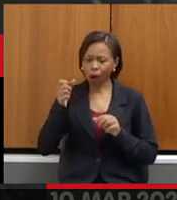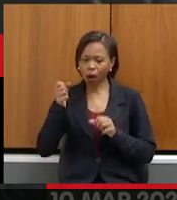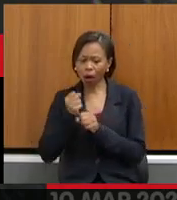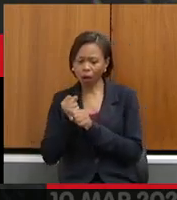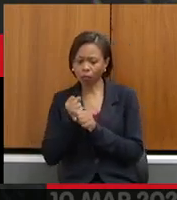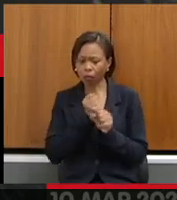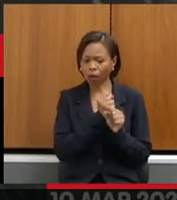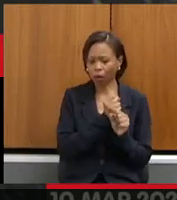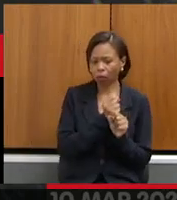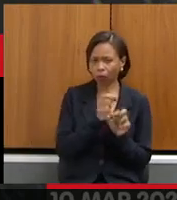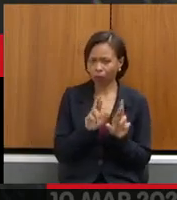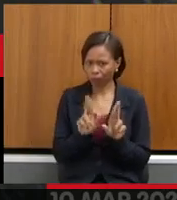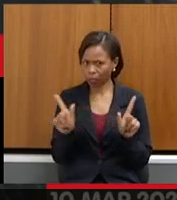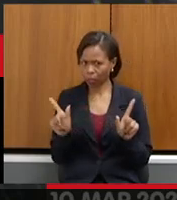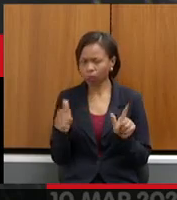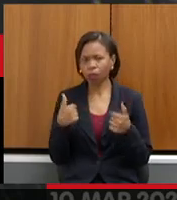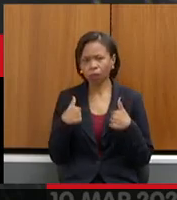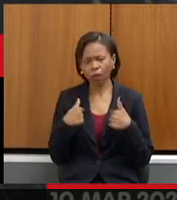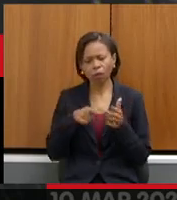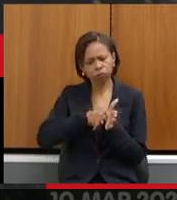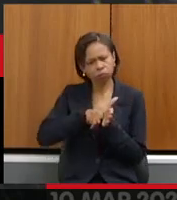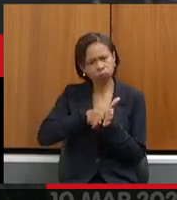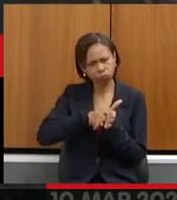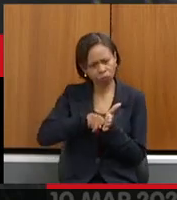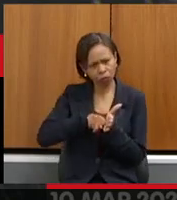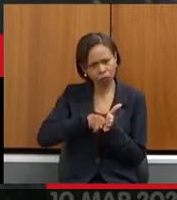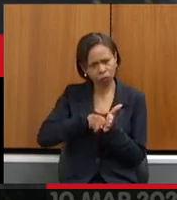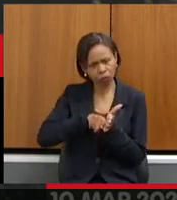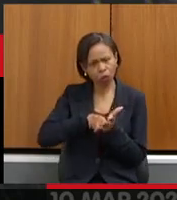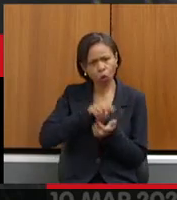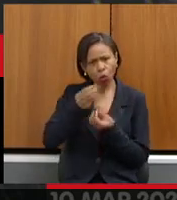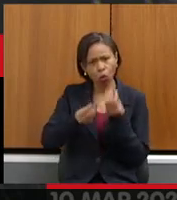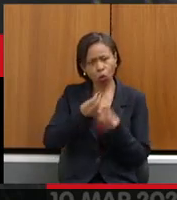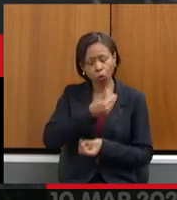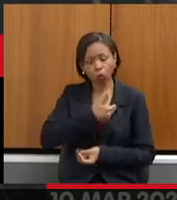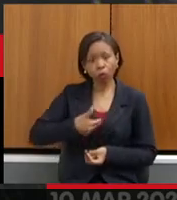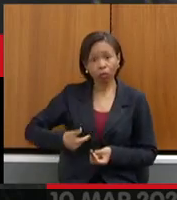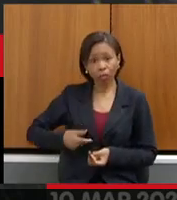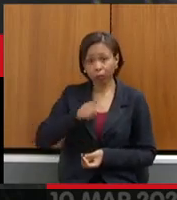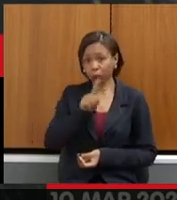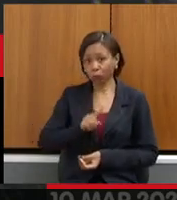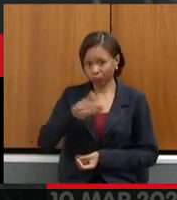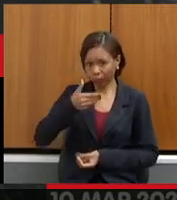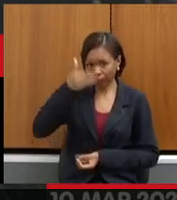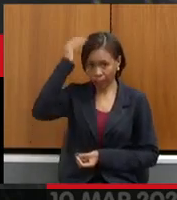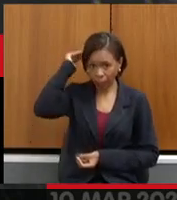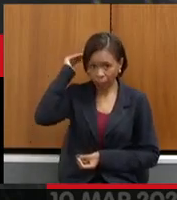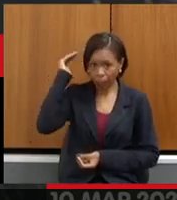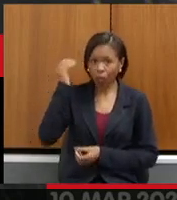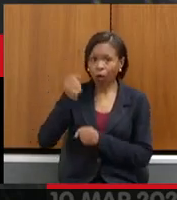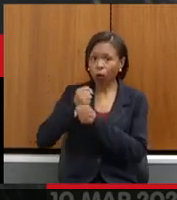busquei as informações o comportamento do Governo do Estado governo Zema